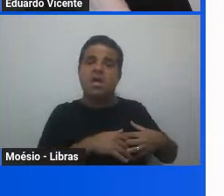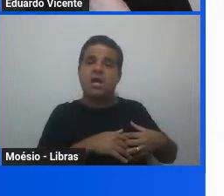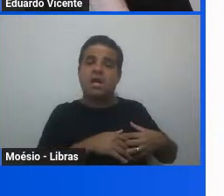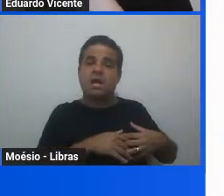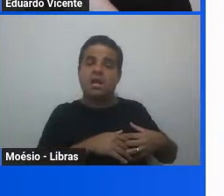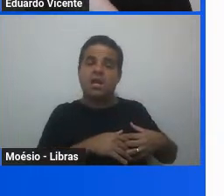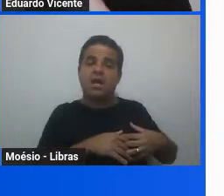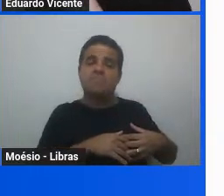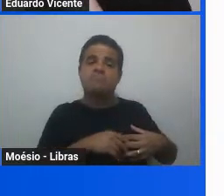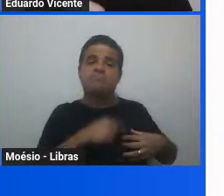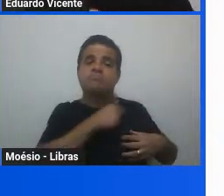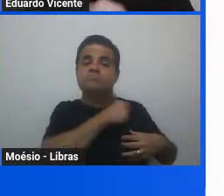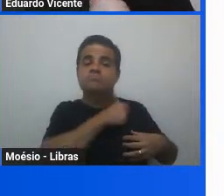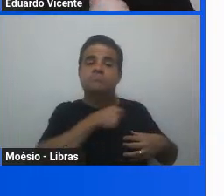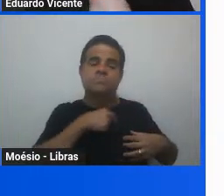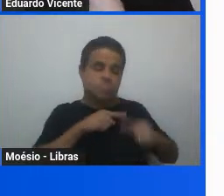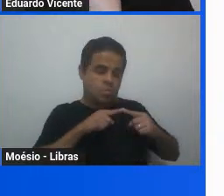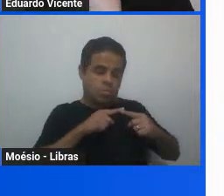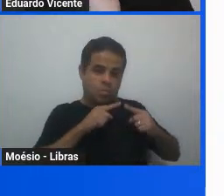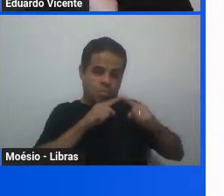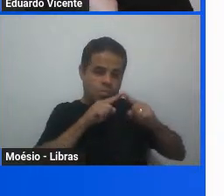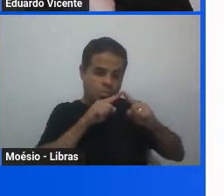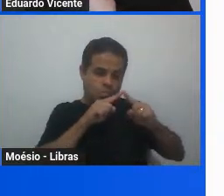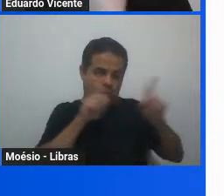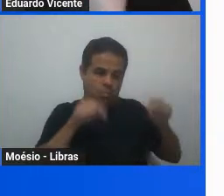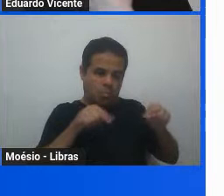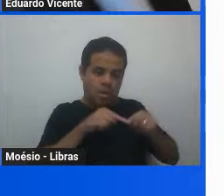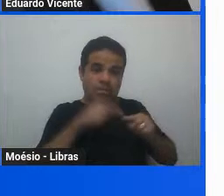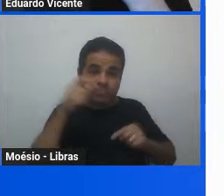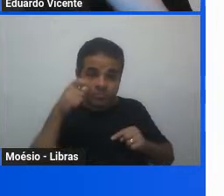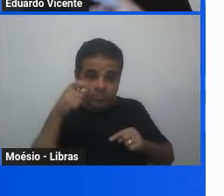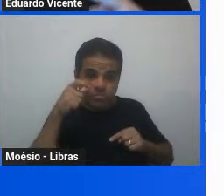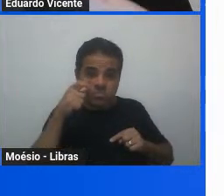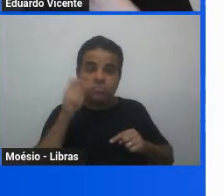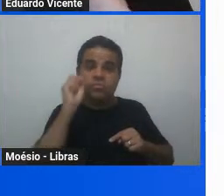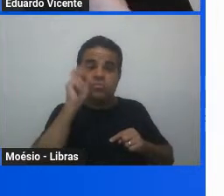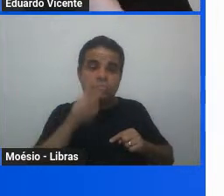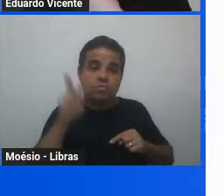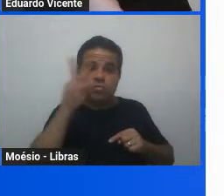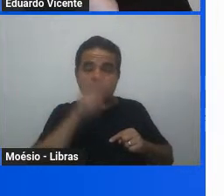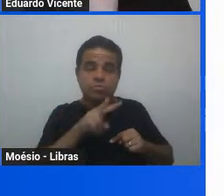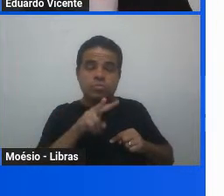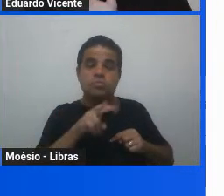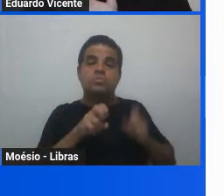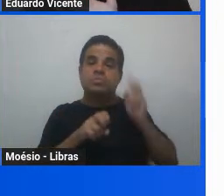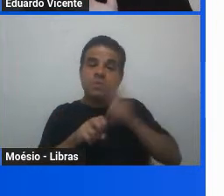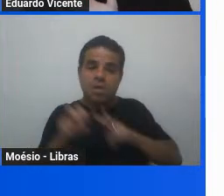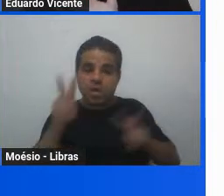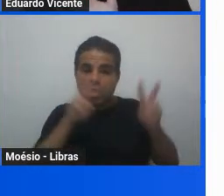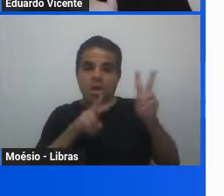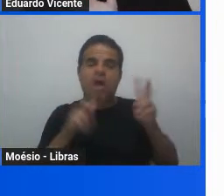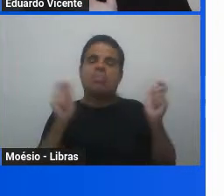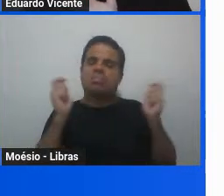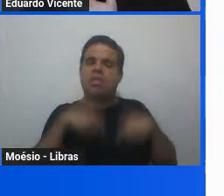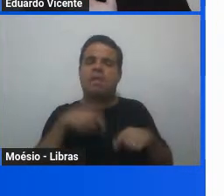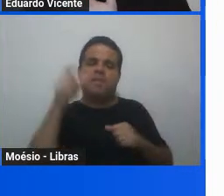pele, é um quadradinho, você observa. Aos olhos, né, na sua visão, você consegue